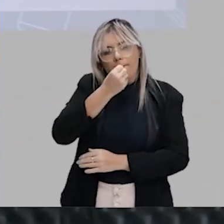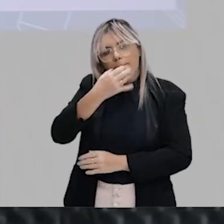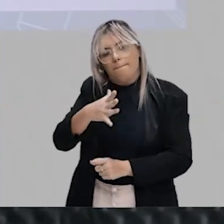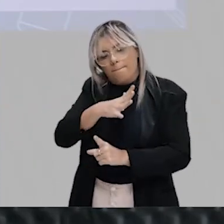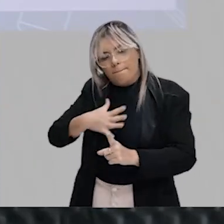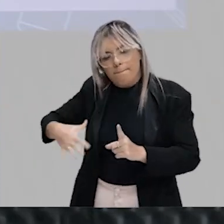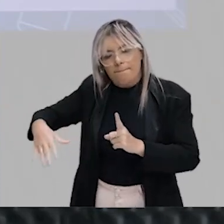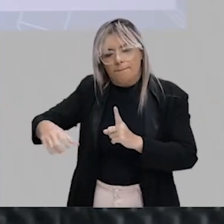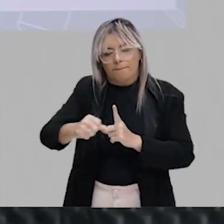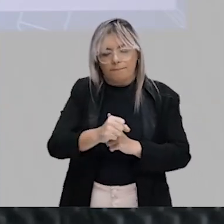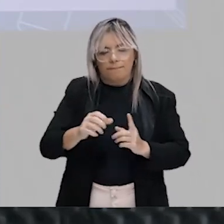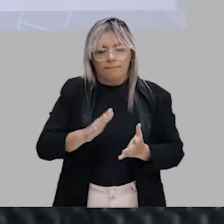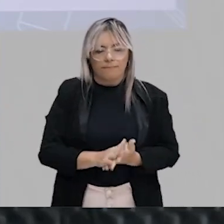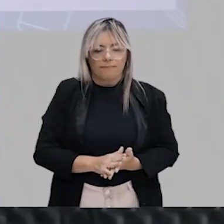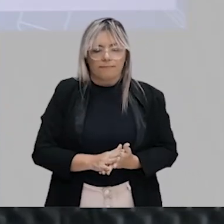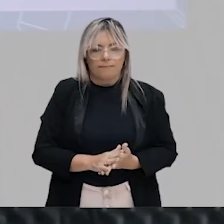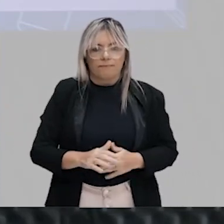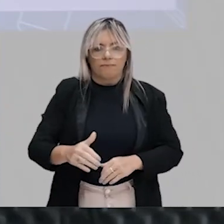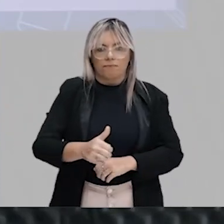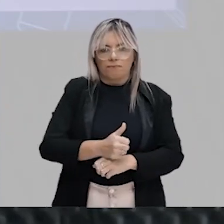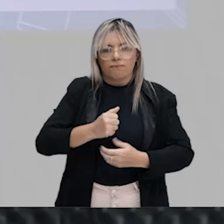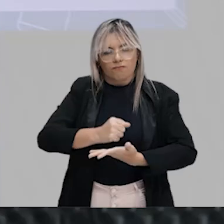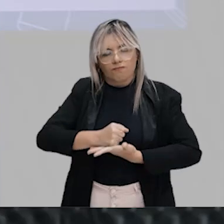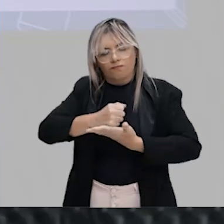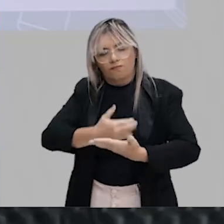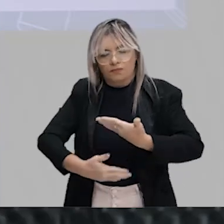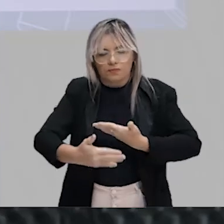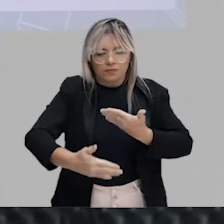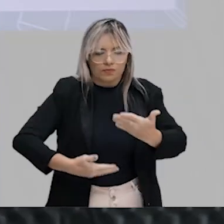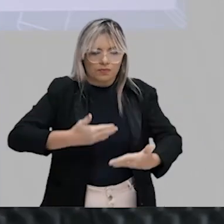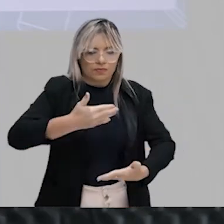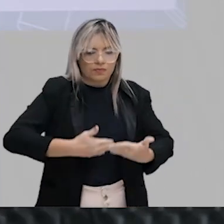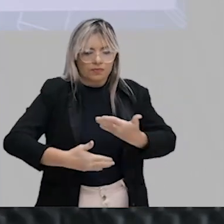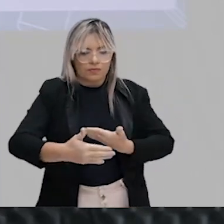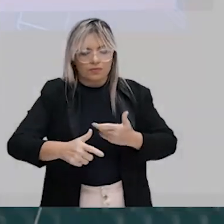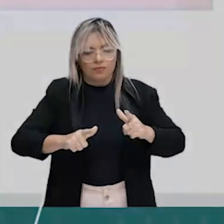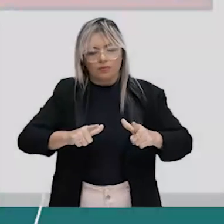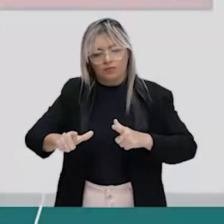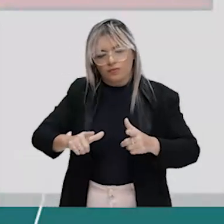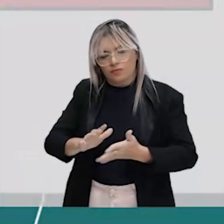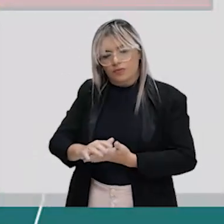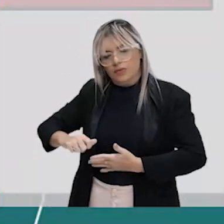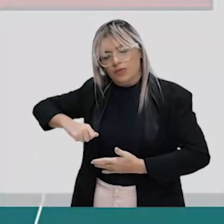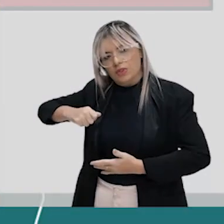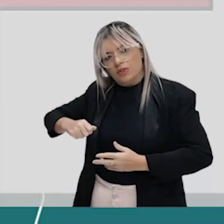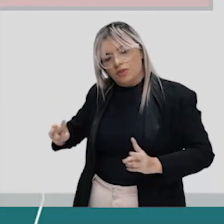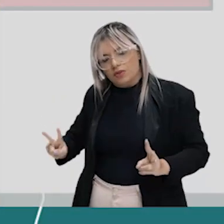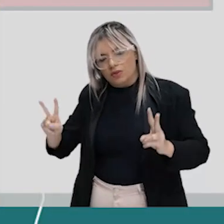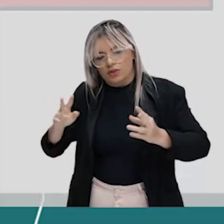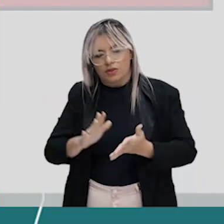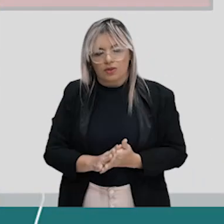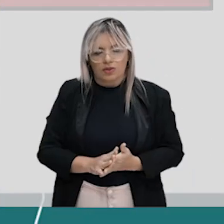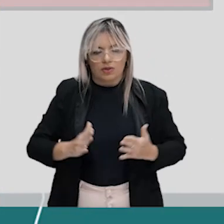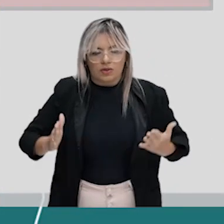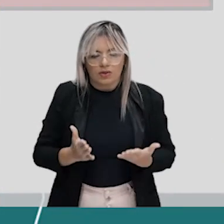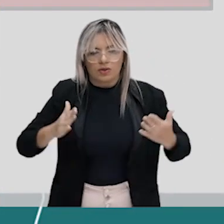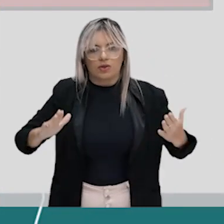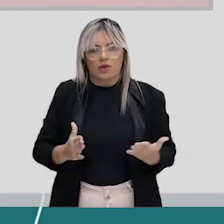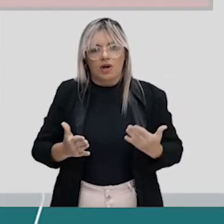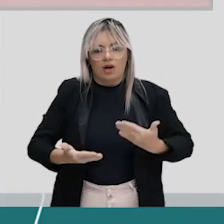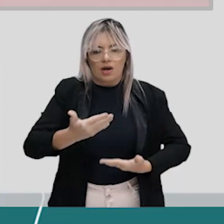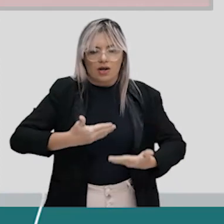sociais. Favorece o relacionamento, trabalha atitudes e valores, estimula o